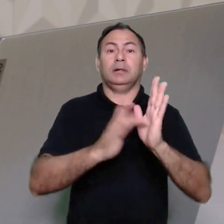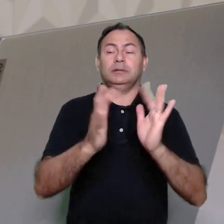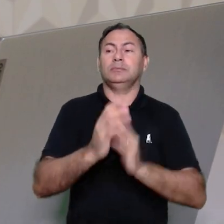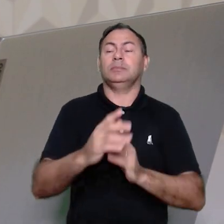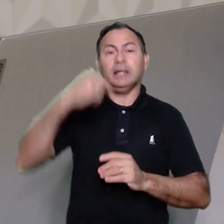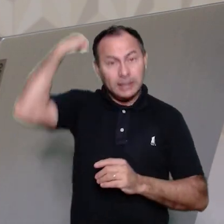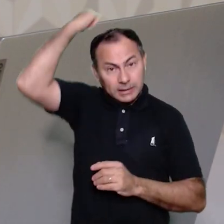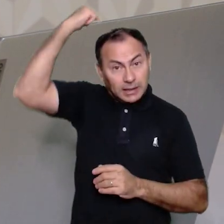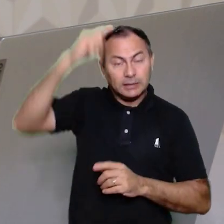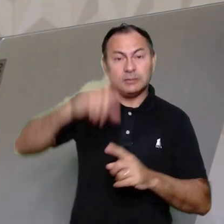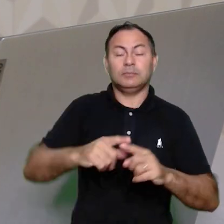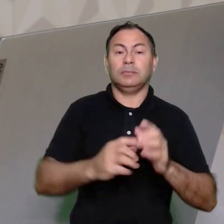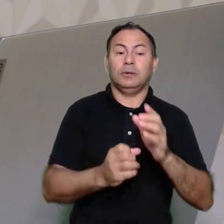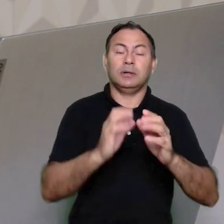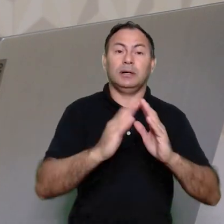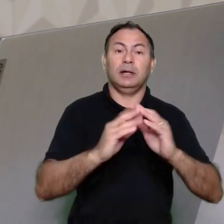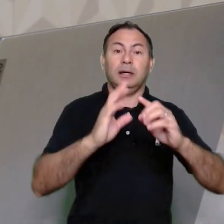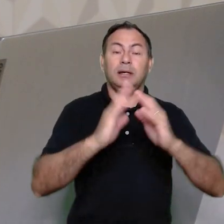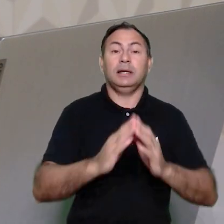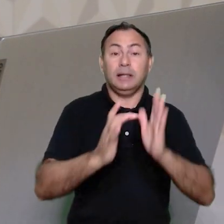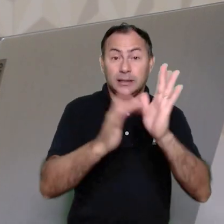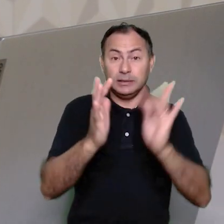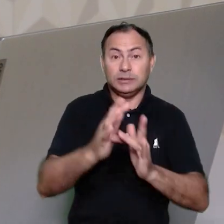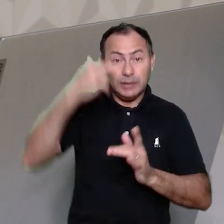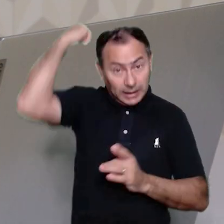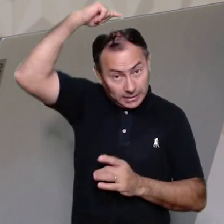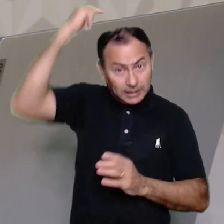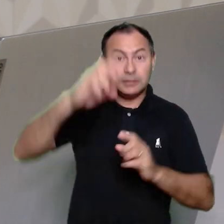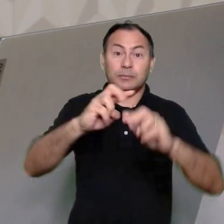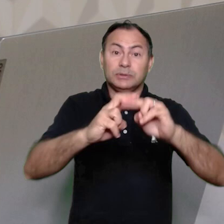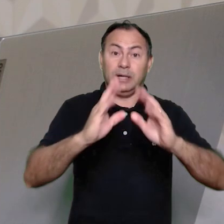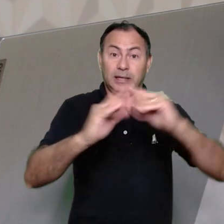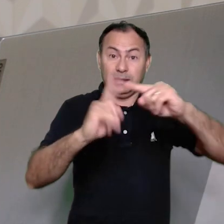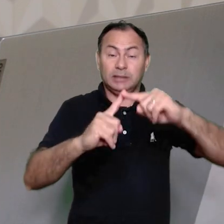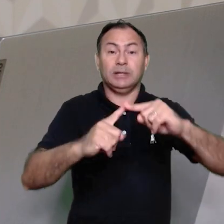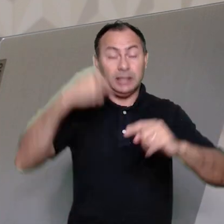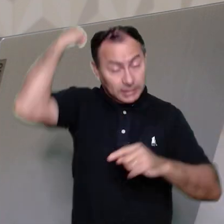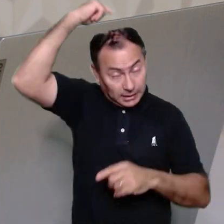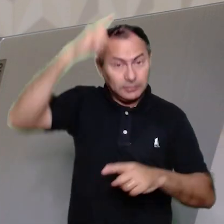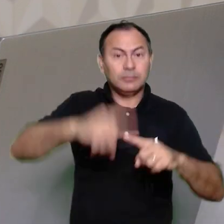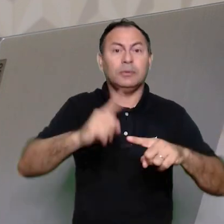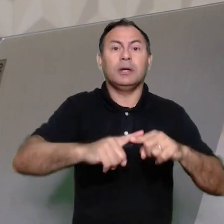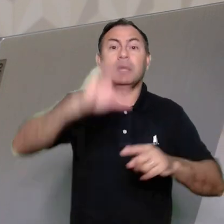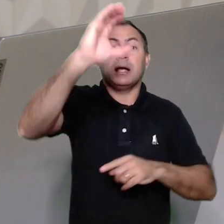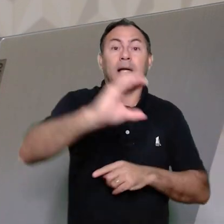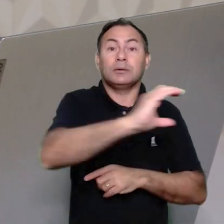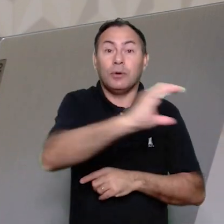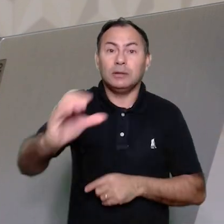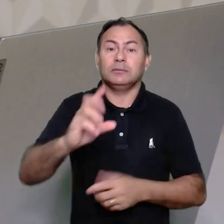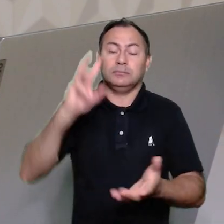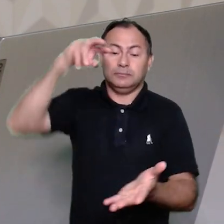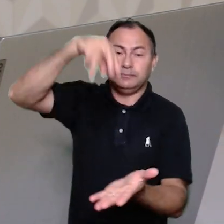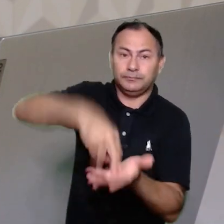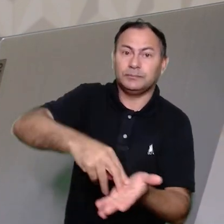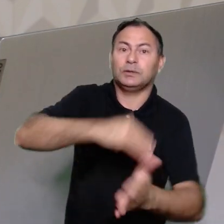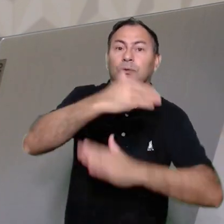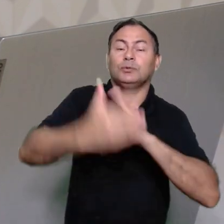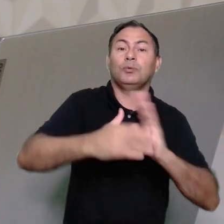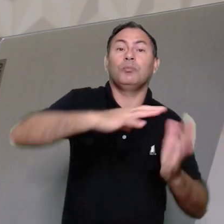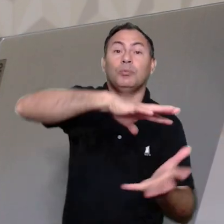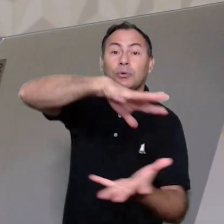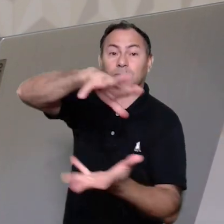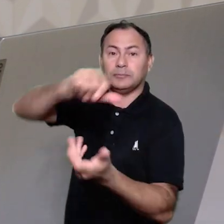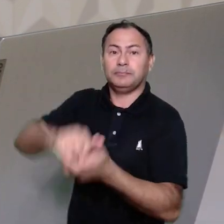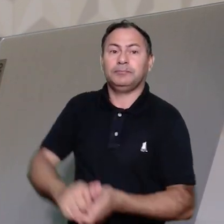seu fundador é santo, Cristo é santo, né? É católica porque ela está presente no mundo